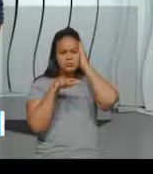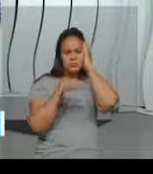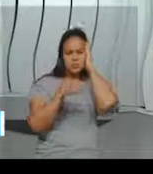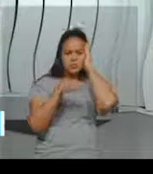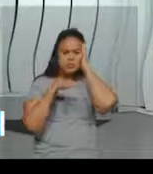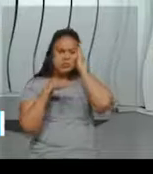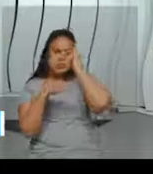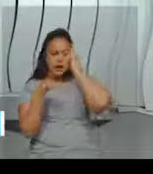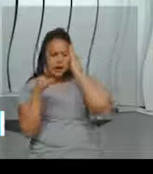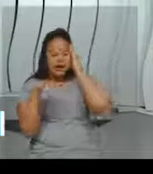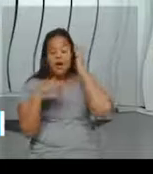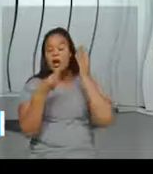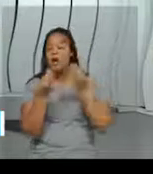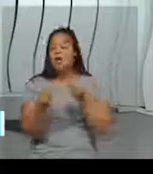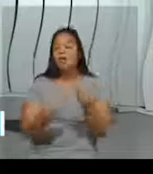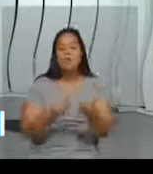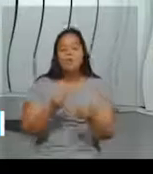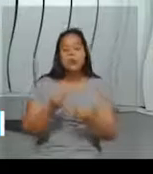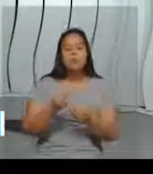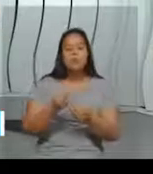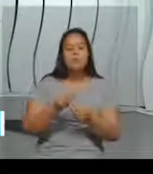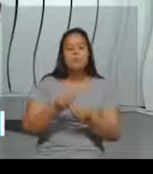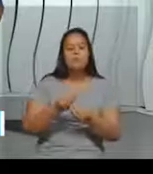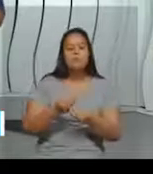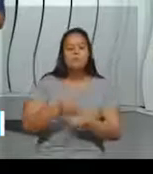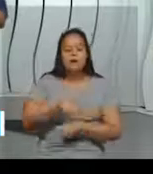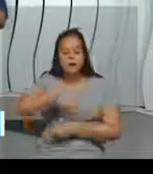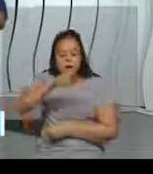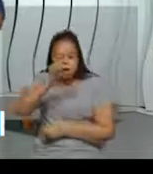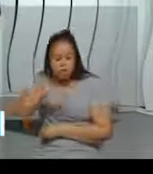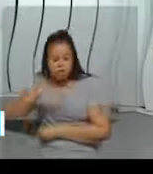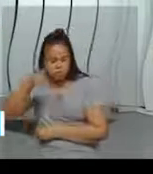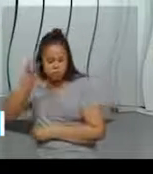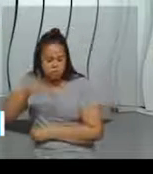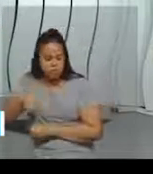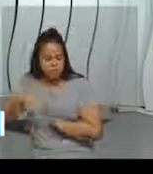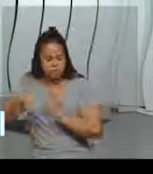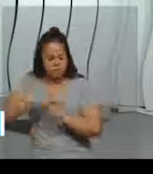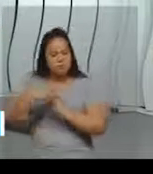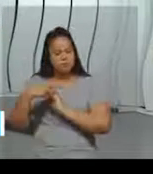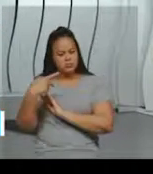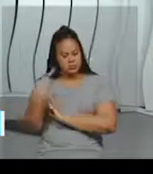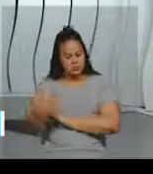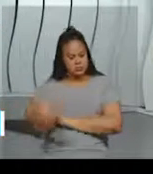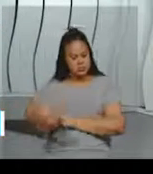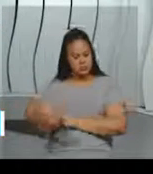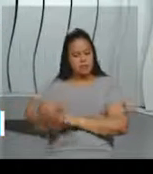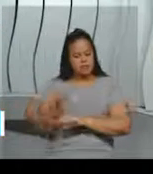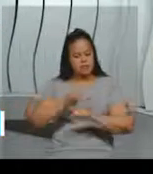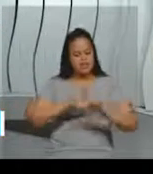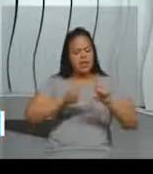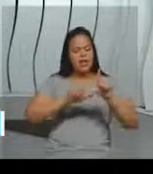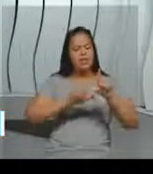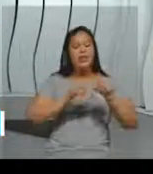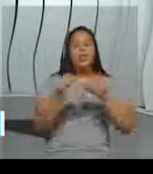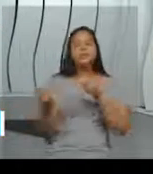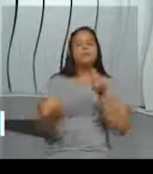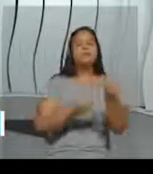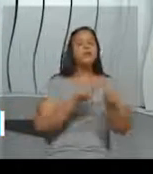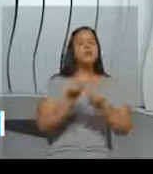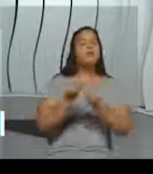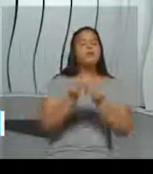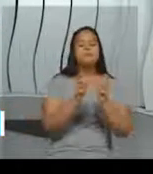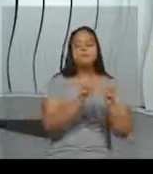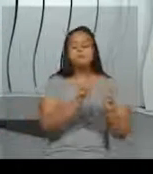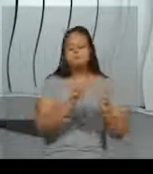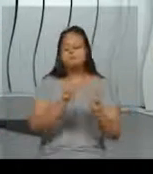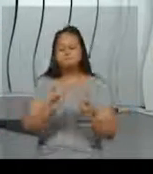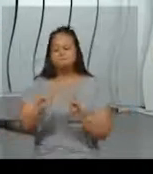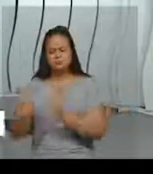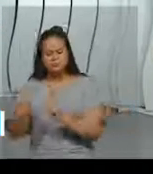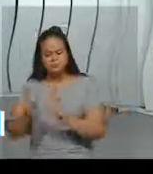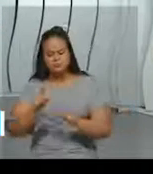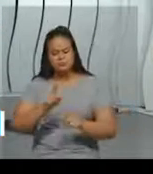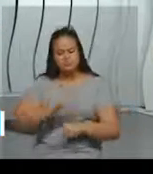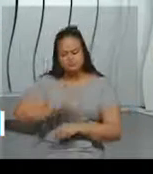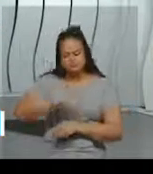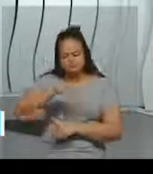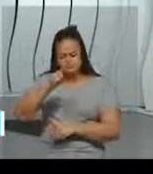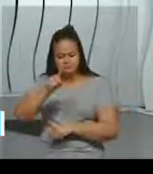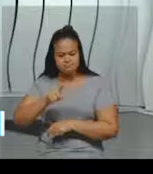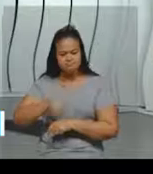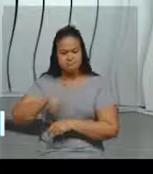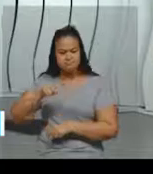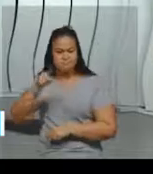um ritmo específico e as letras vão então ser organizadas para que esse ritmo